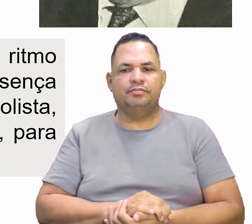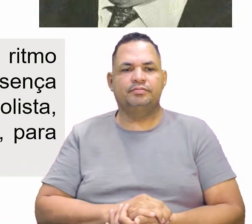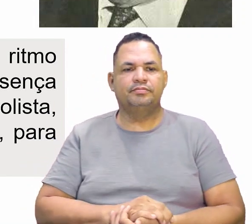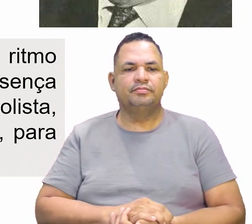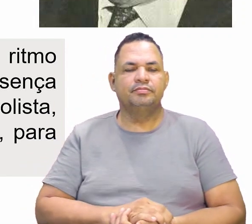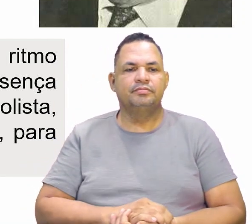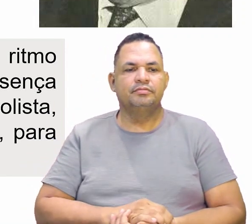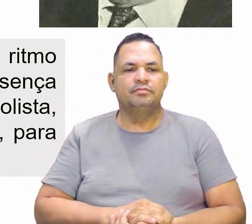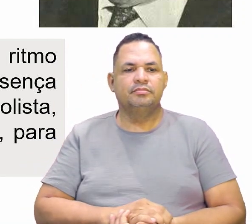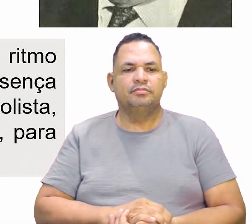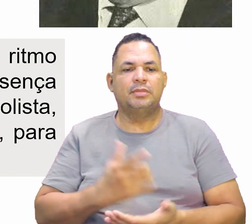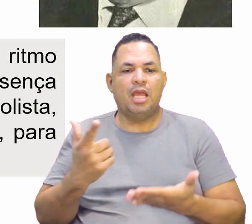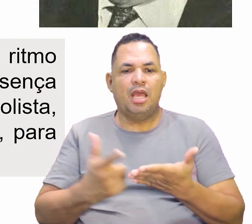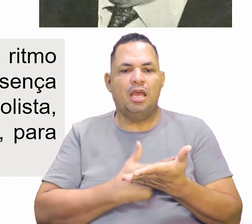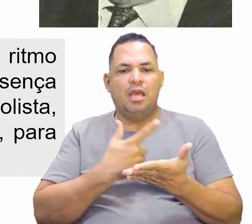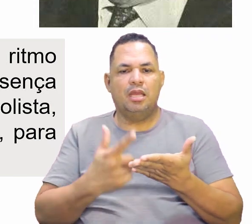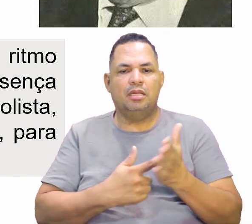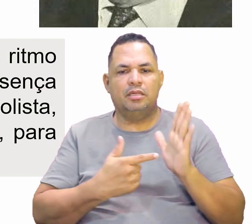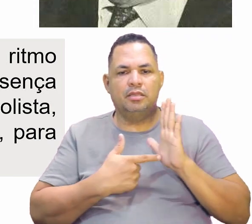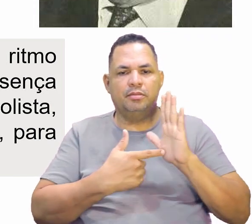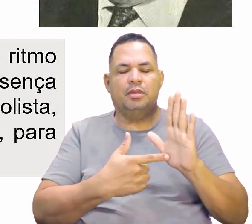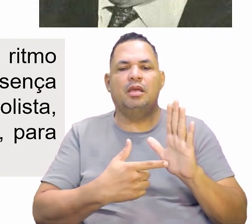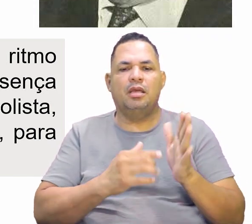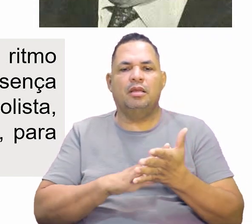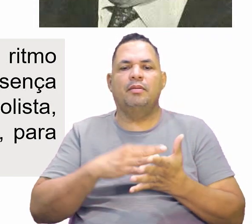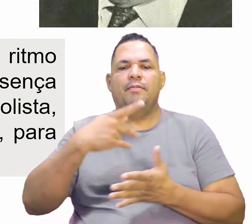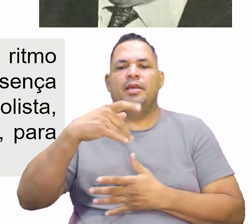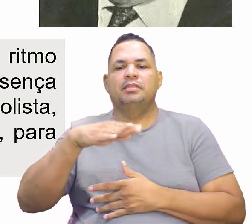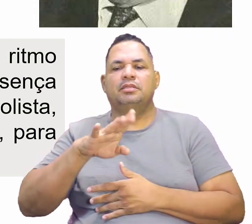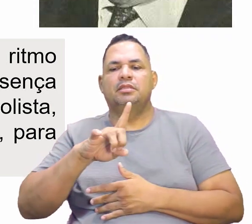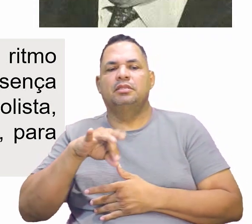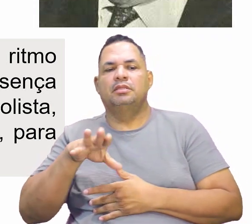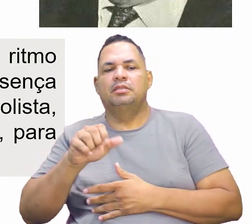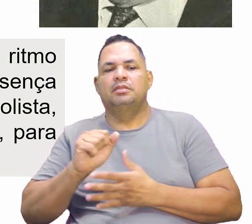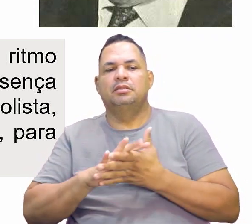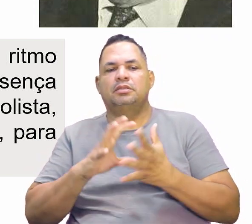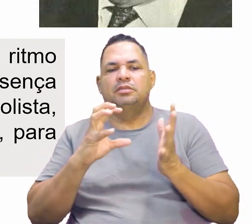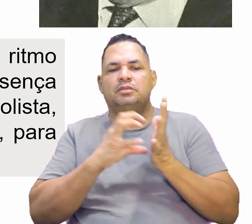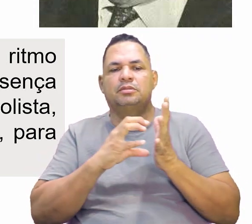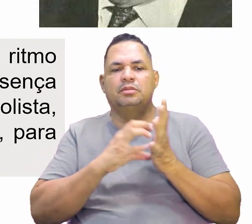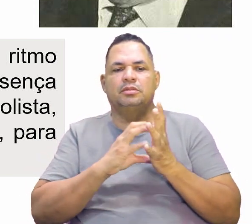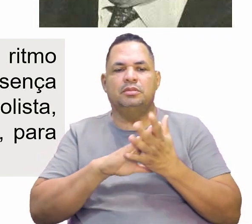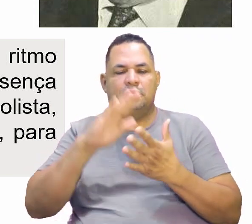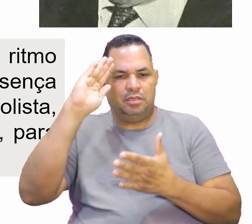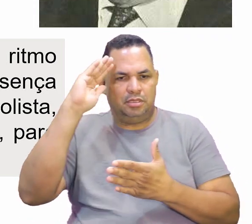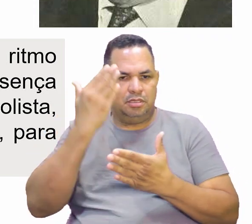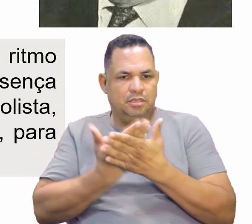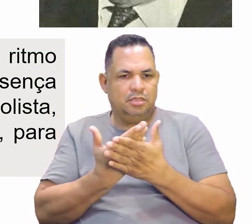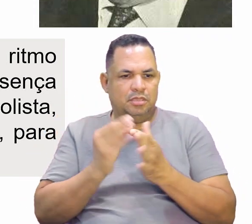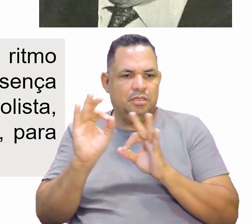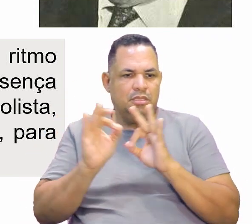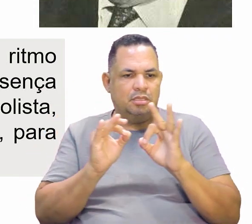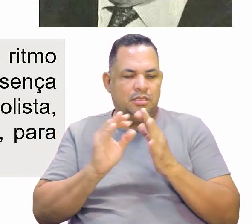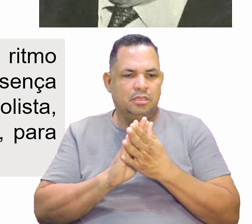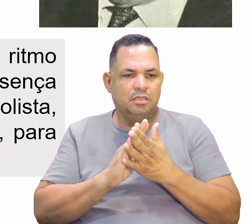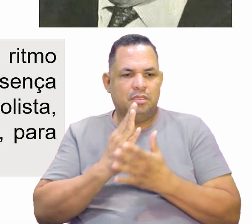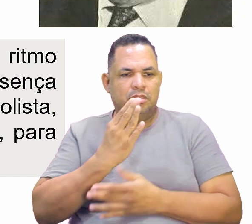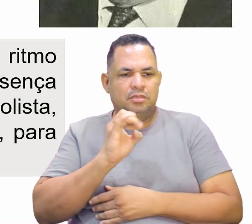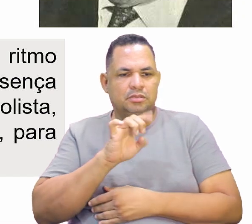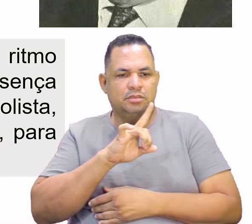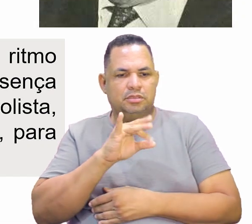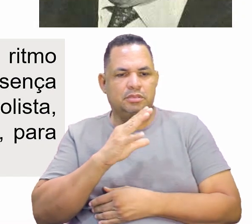também. Sua obra apresenta a marca do parnasianismo, simbolismo e concretismo. Temos A Cinza das